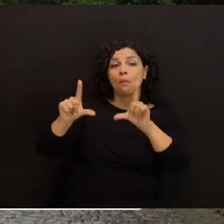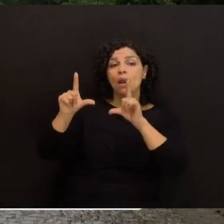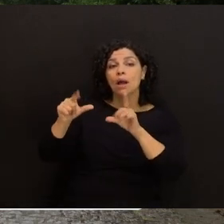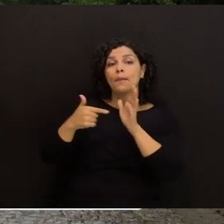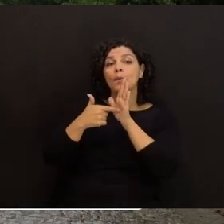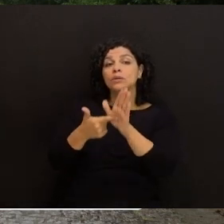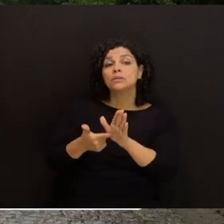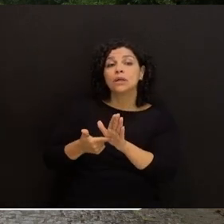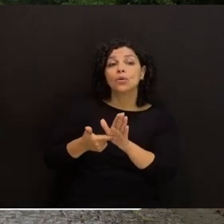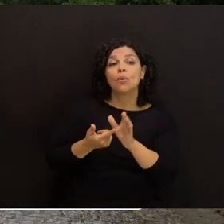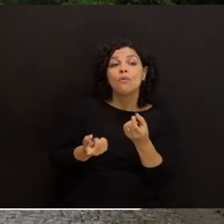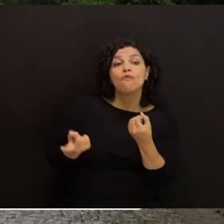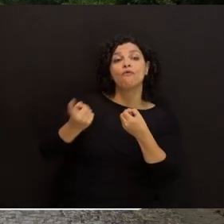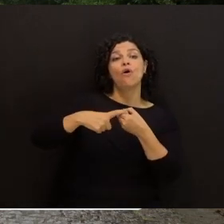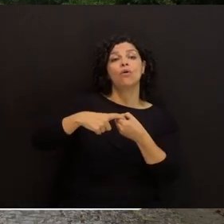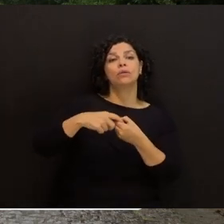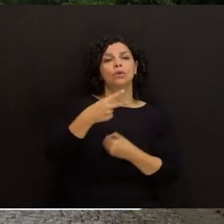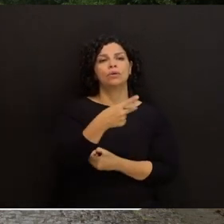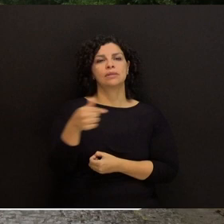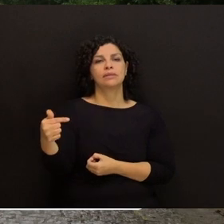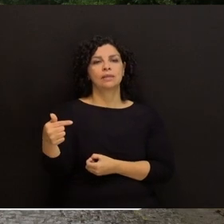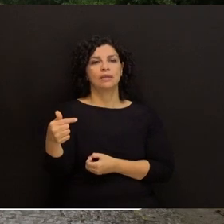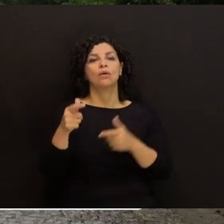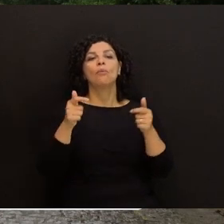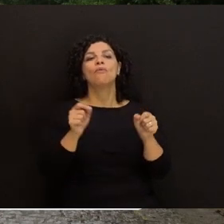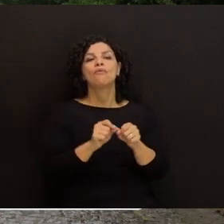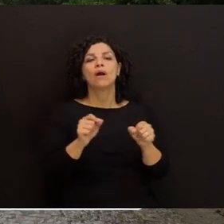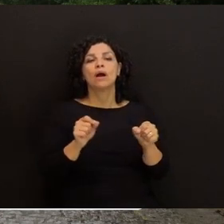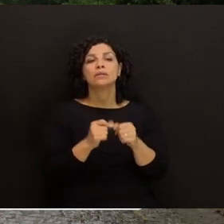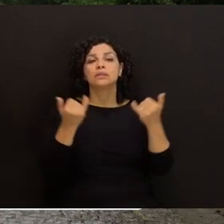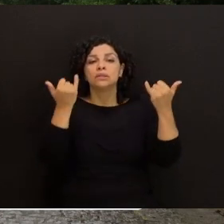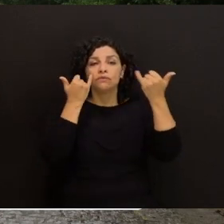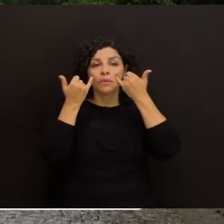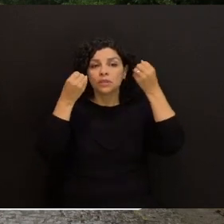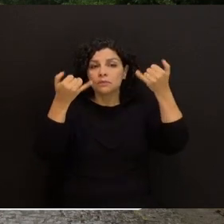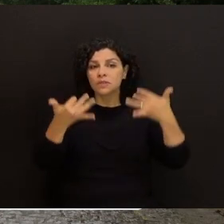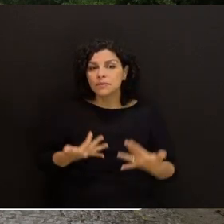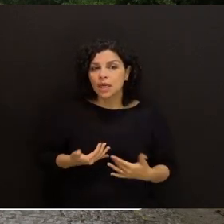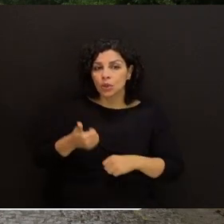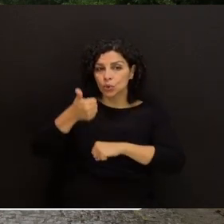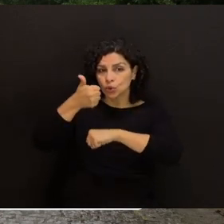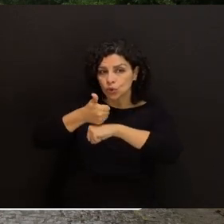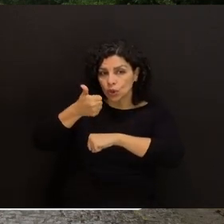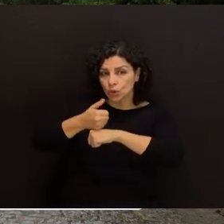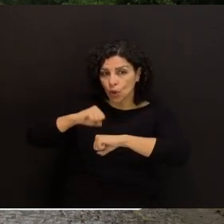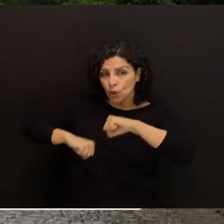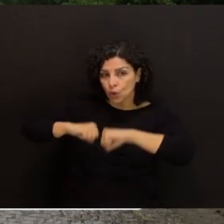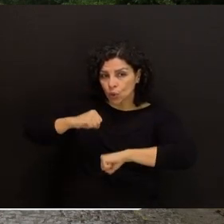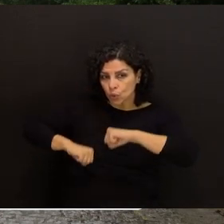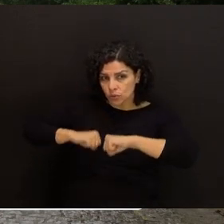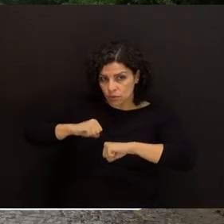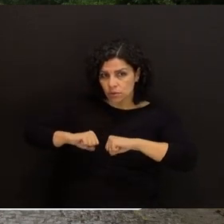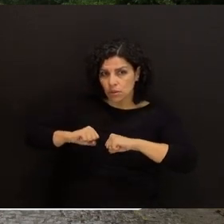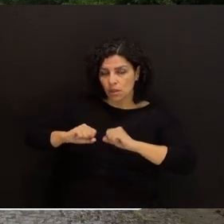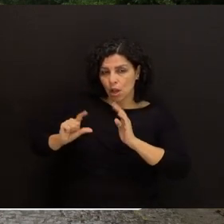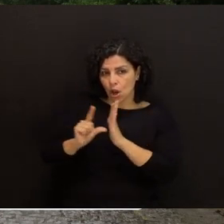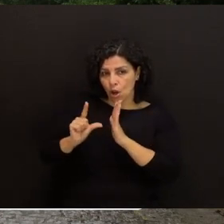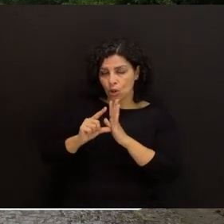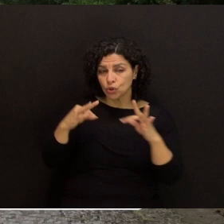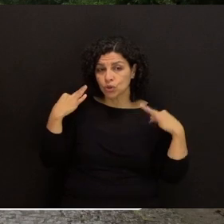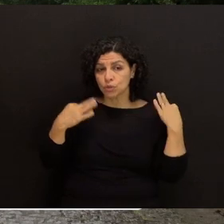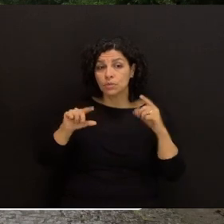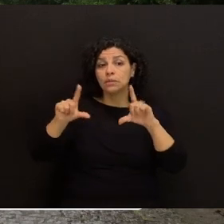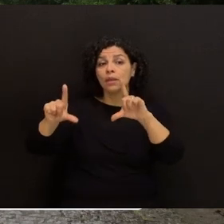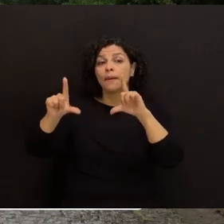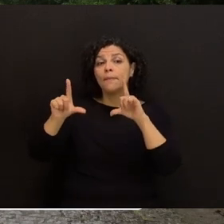sinalizando a br-277 e segundo a informação que eu tenho do diretor da indústria comércio turismo essas